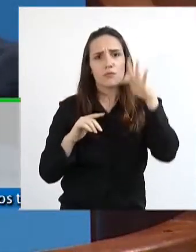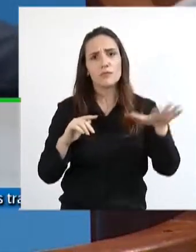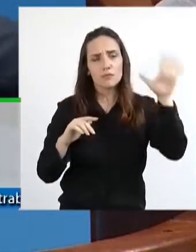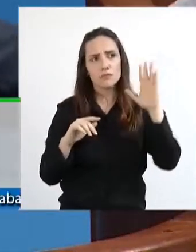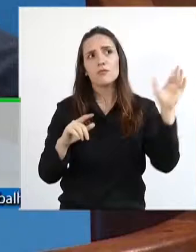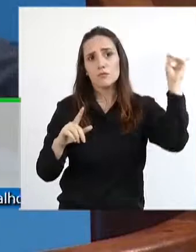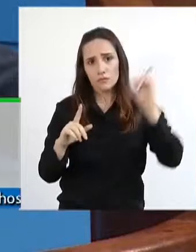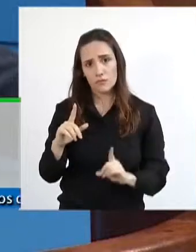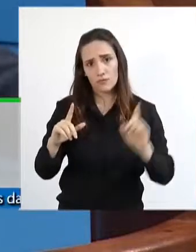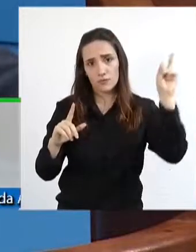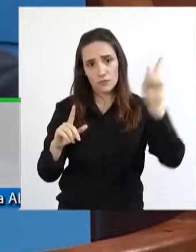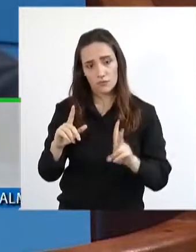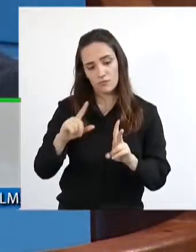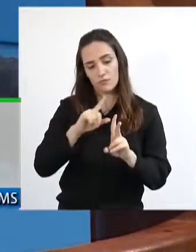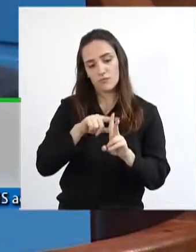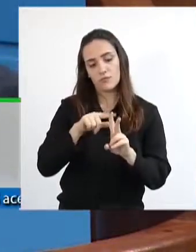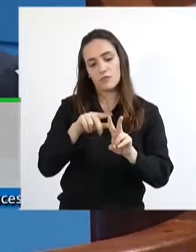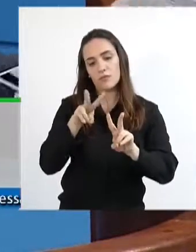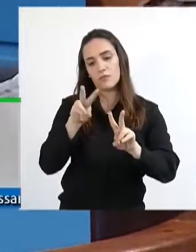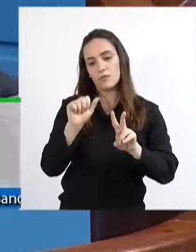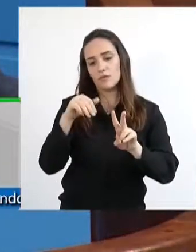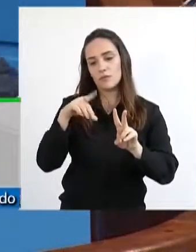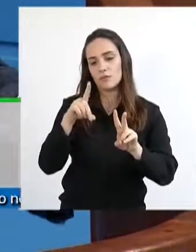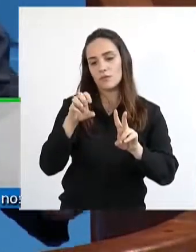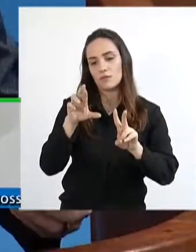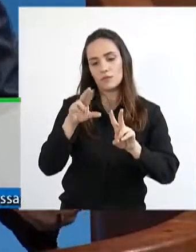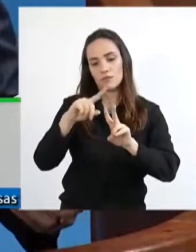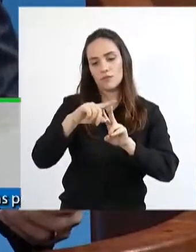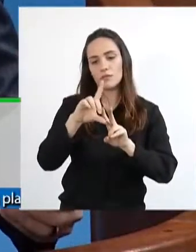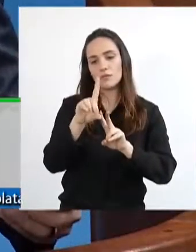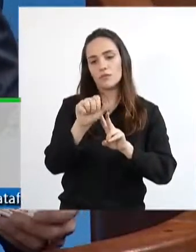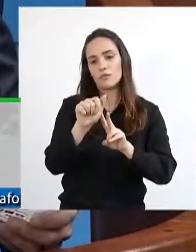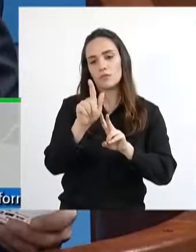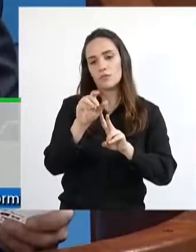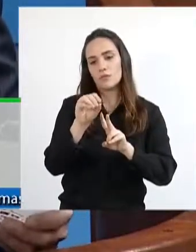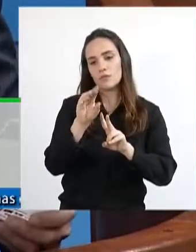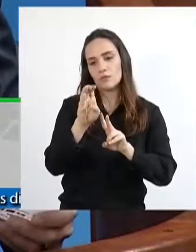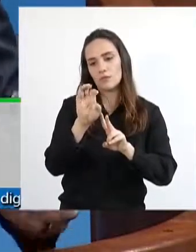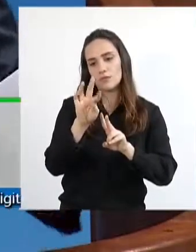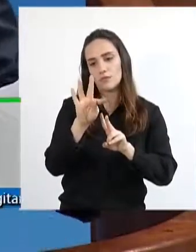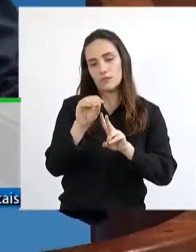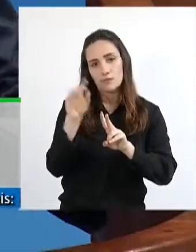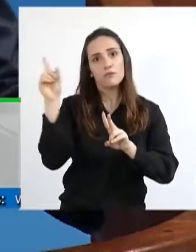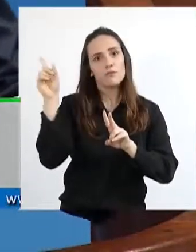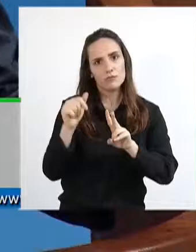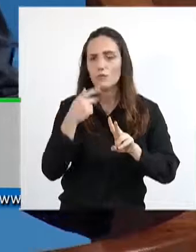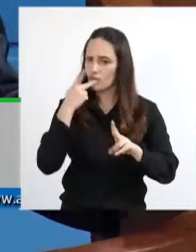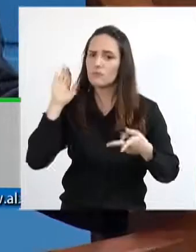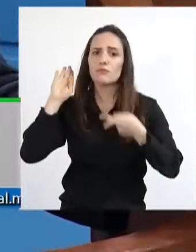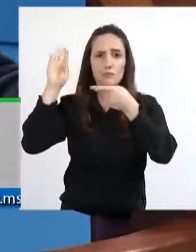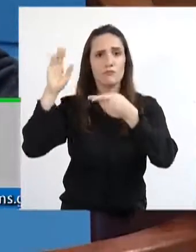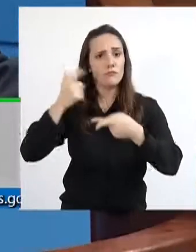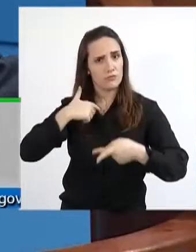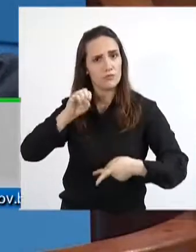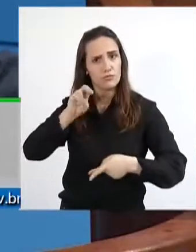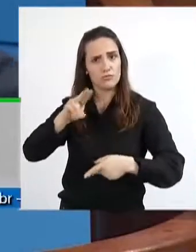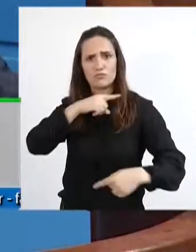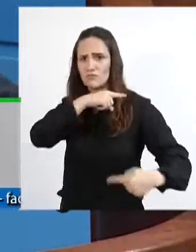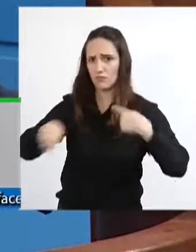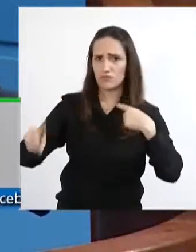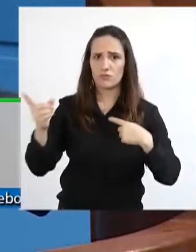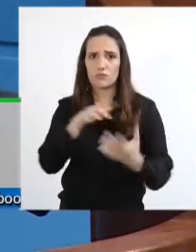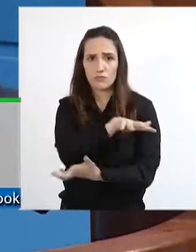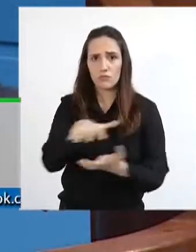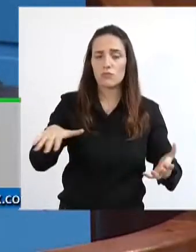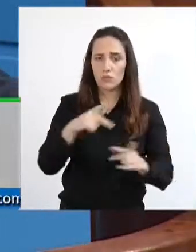Vander Lobé e Dagoberto Nogueira. Os 2 se comprometeram em votar contra essa reforma. Mas nós queremos que outros deputados também assumam